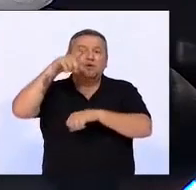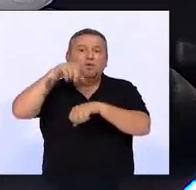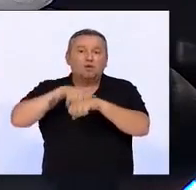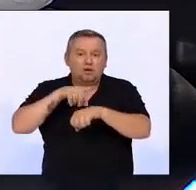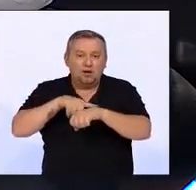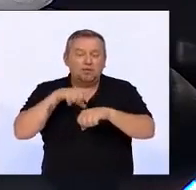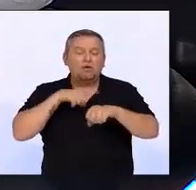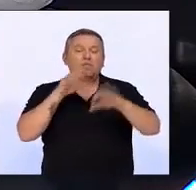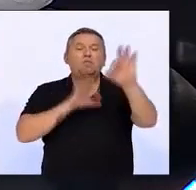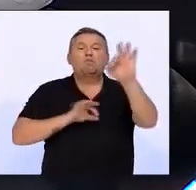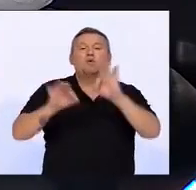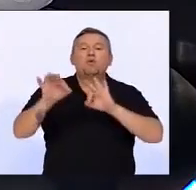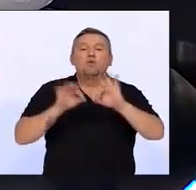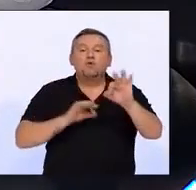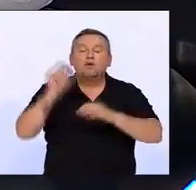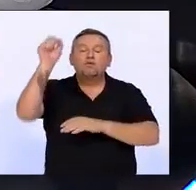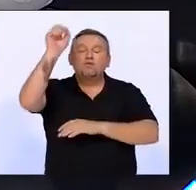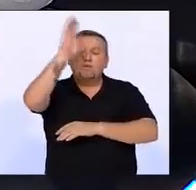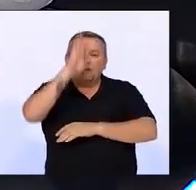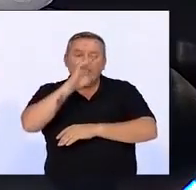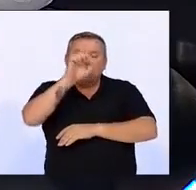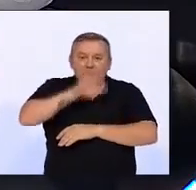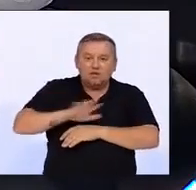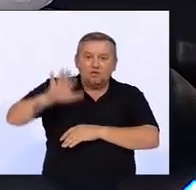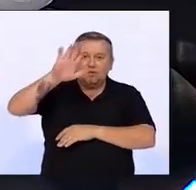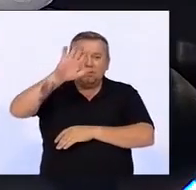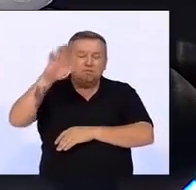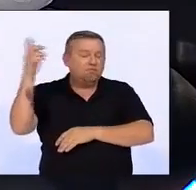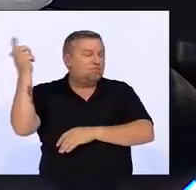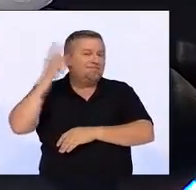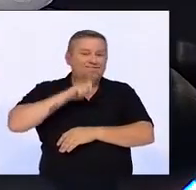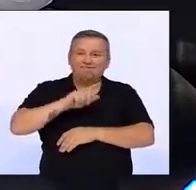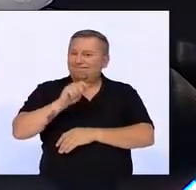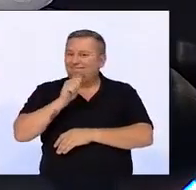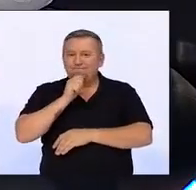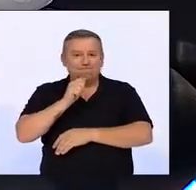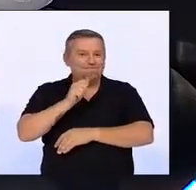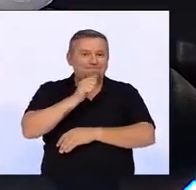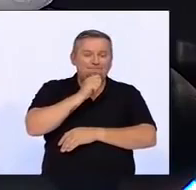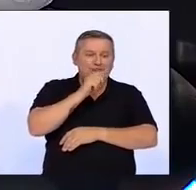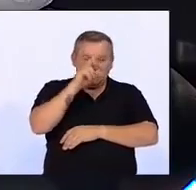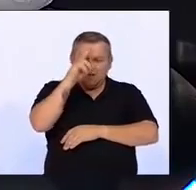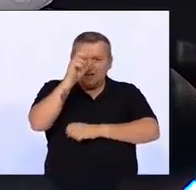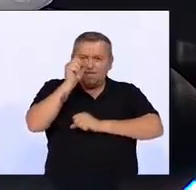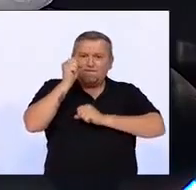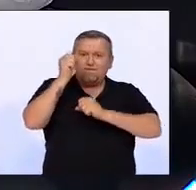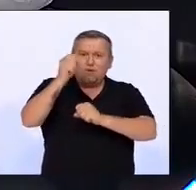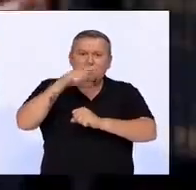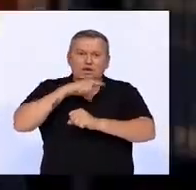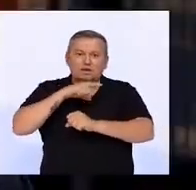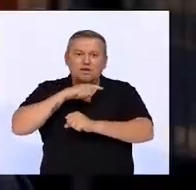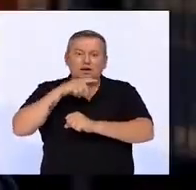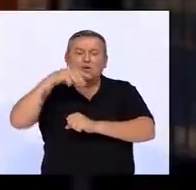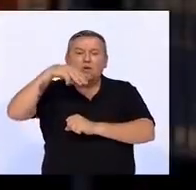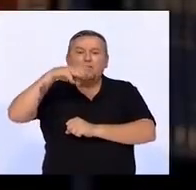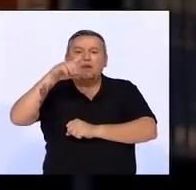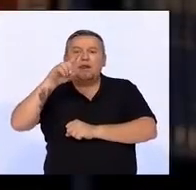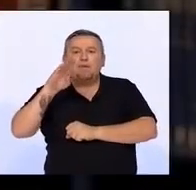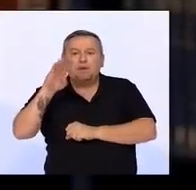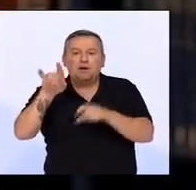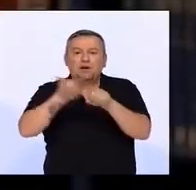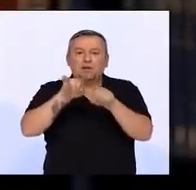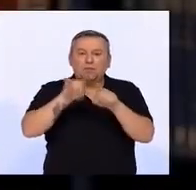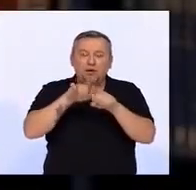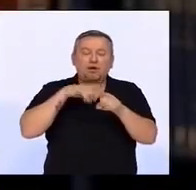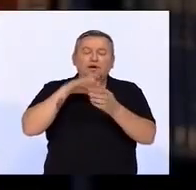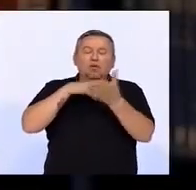um projeto nacional, a gente não consiga ainda aproveitar este potencial que tem o PMDB, essa capilarização pelo